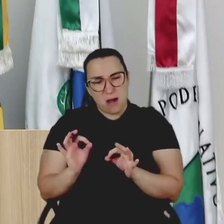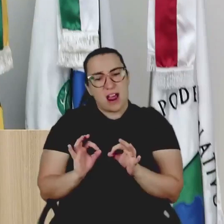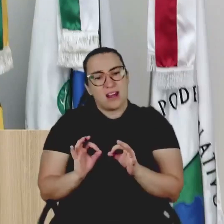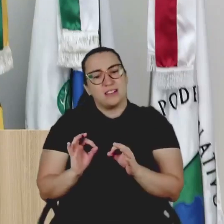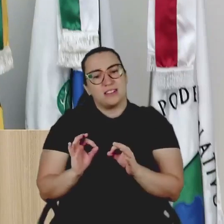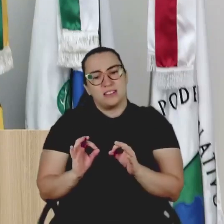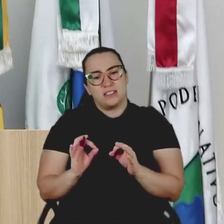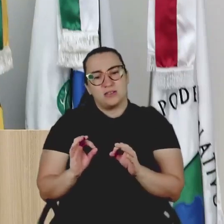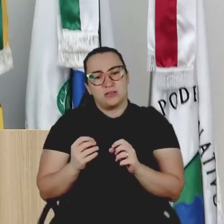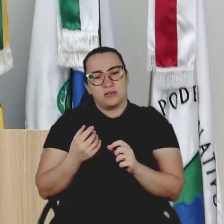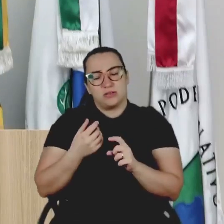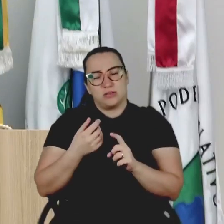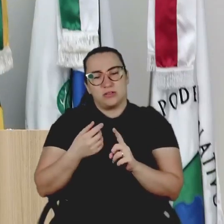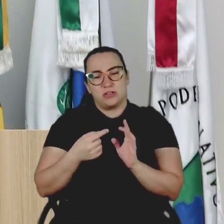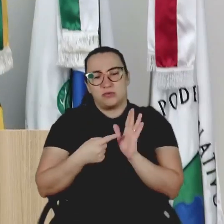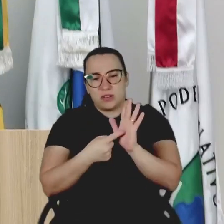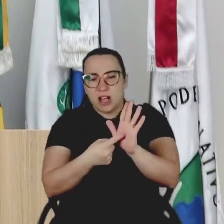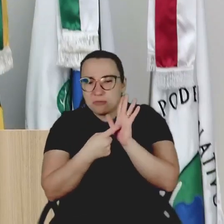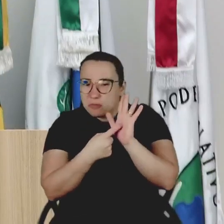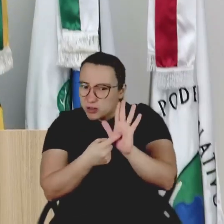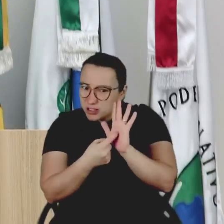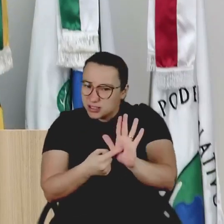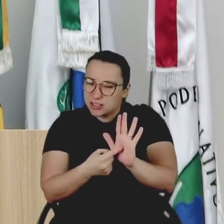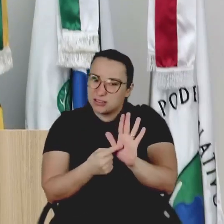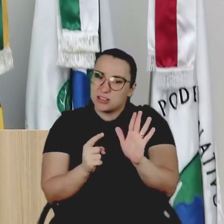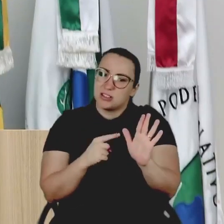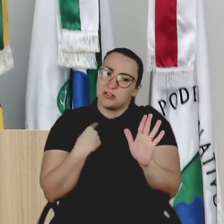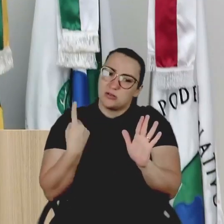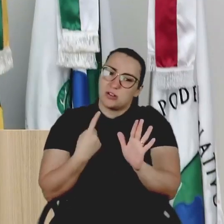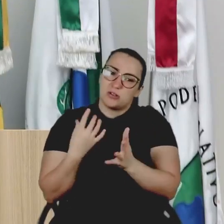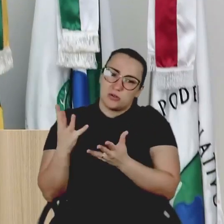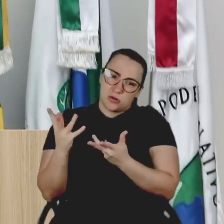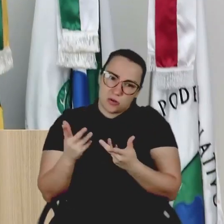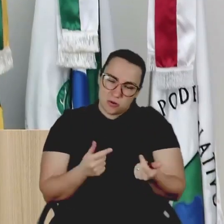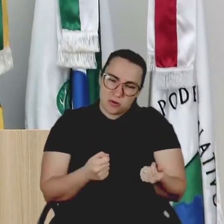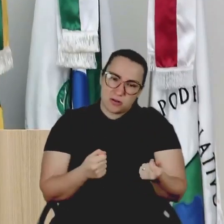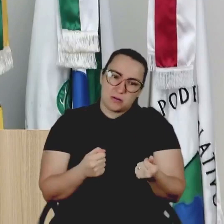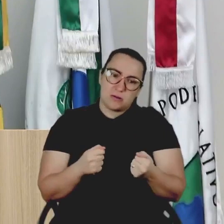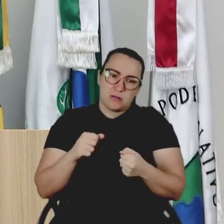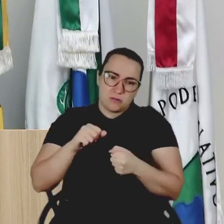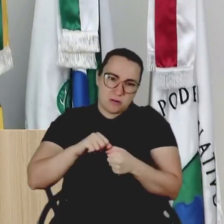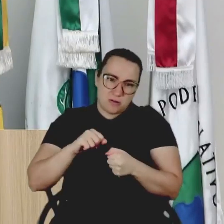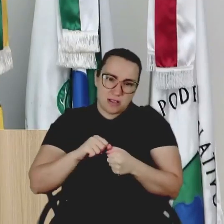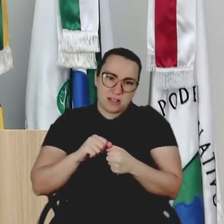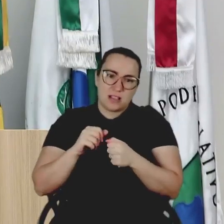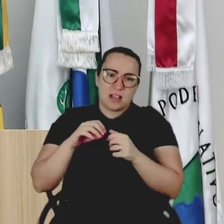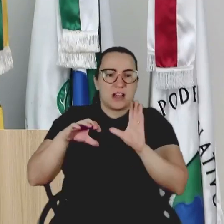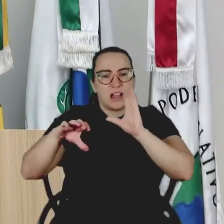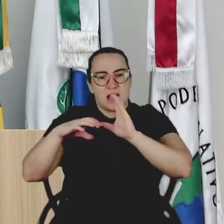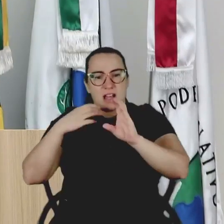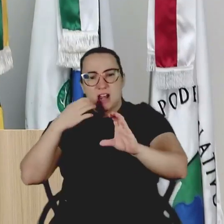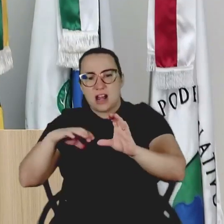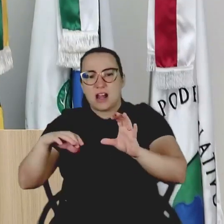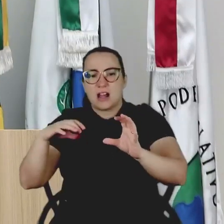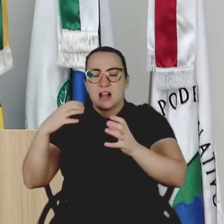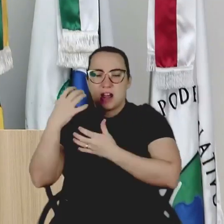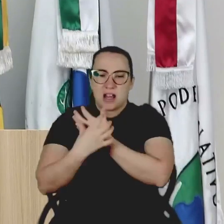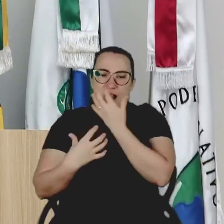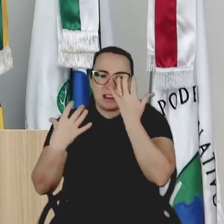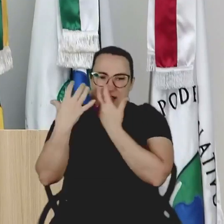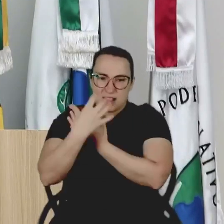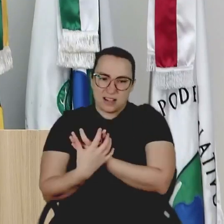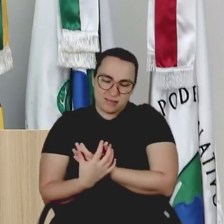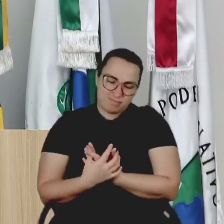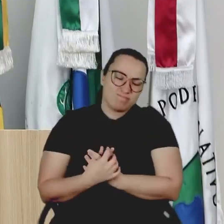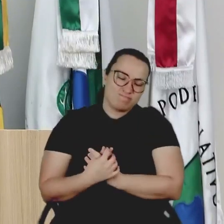a exposição, nós o convidamos para fazer canções, cantar. Porque